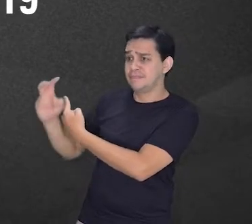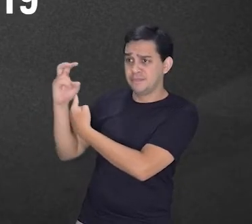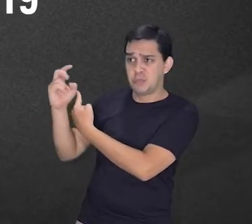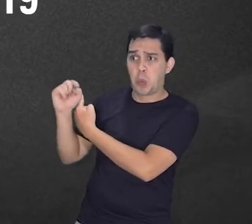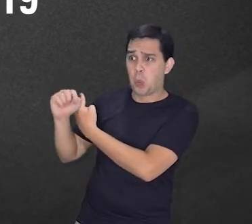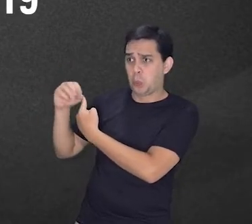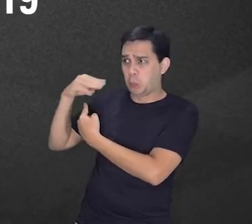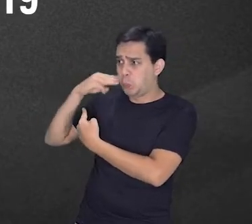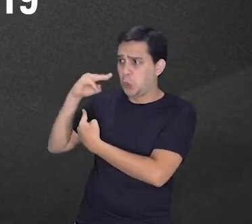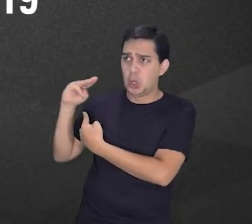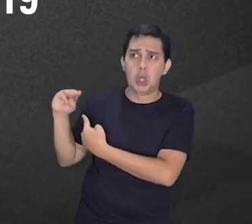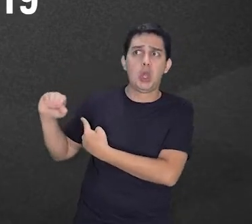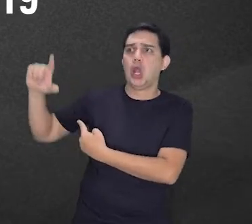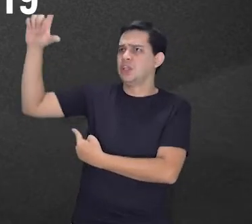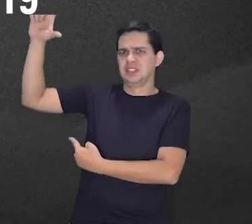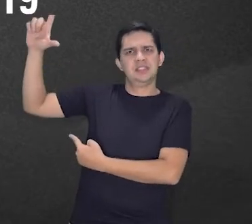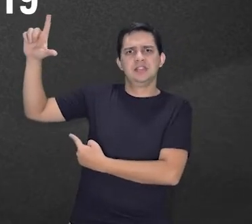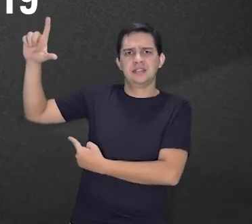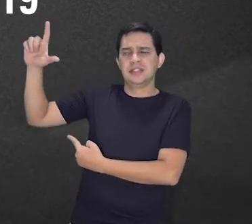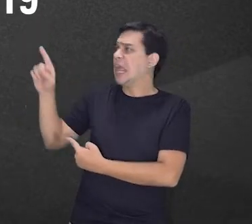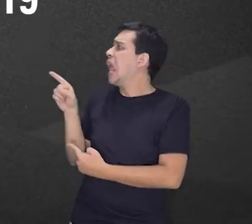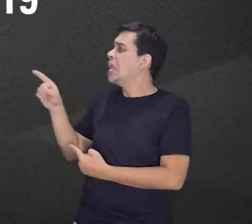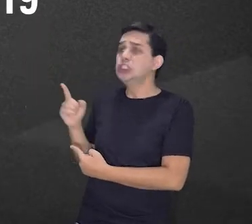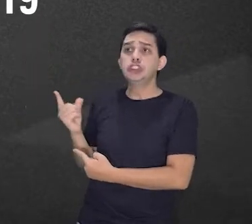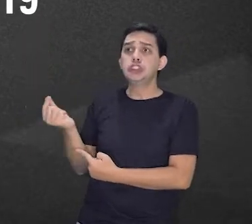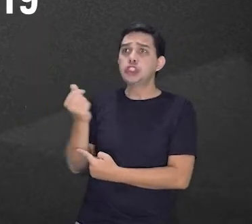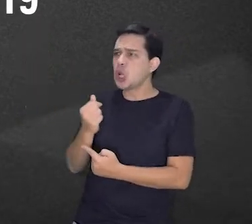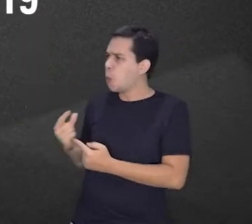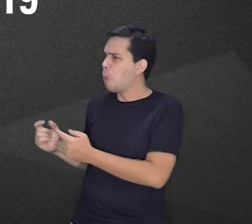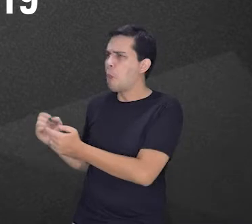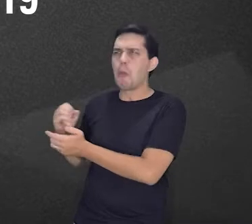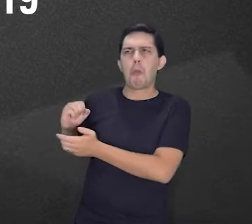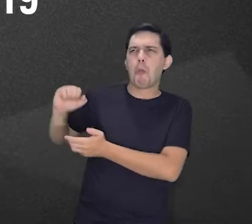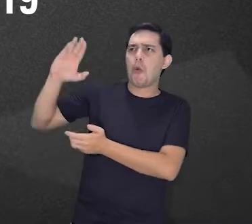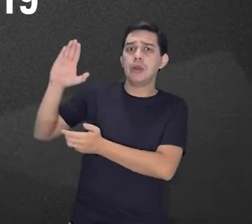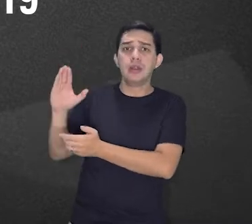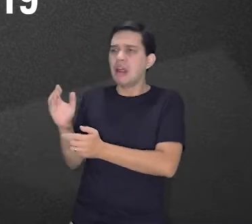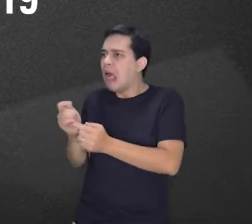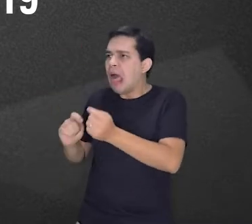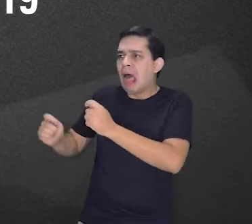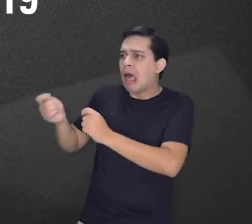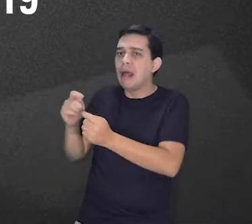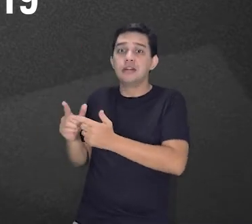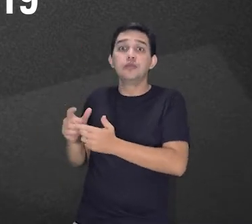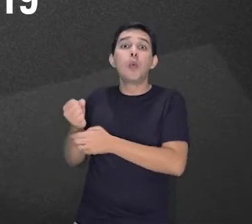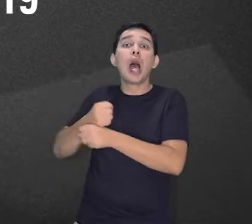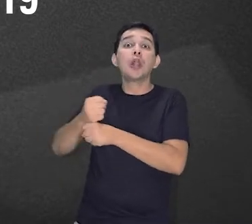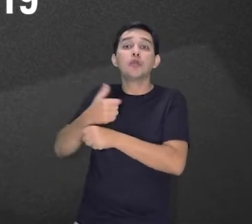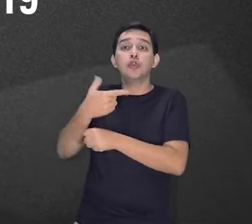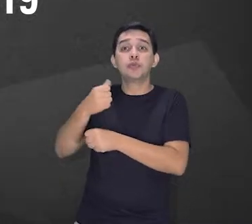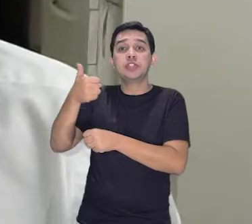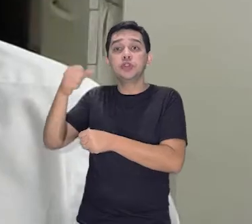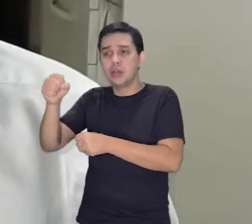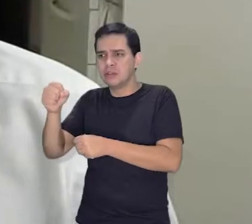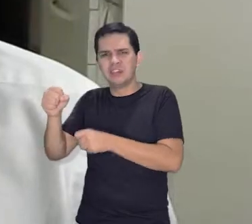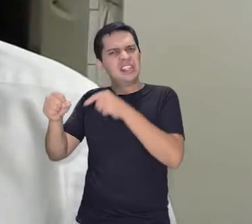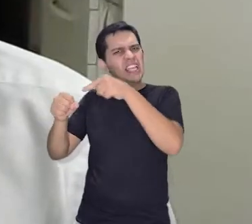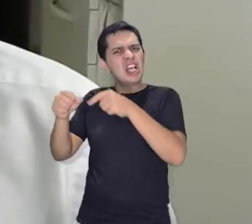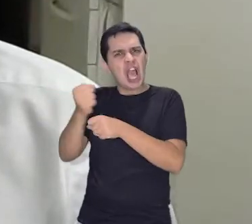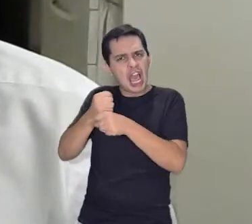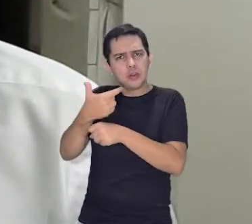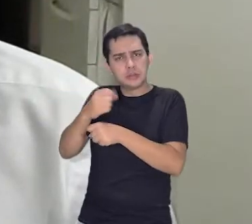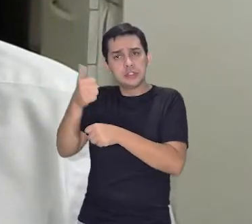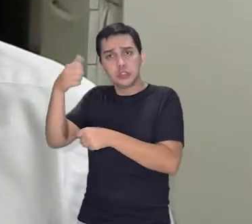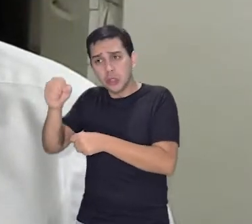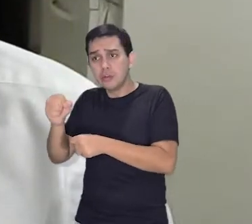renda declarada e, sobretudo, no ano de 2018, que foi o ano do homicídio de Marielle Franco e Anderson Gomes. E, a